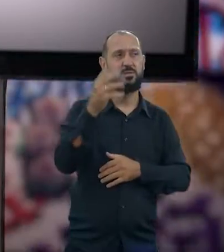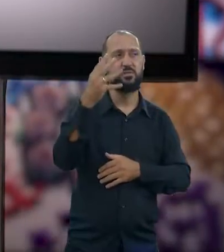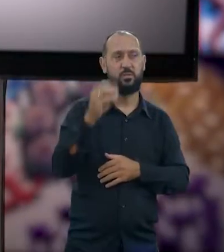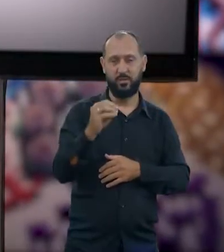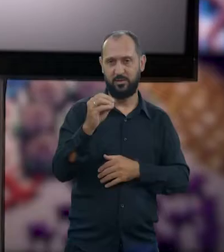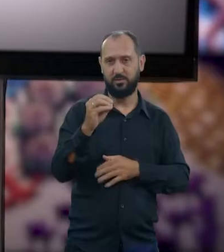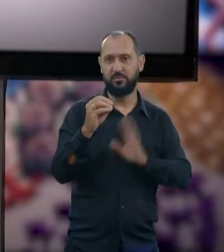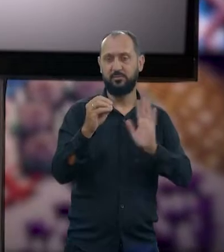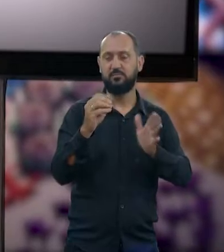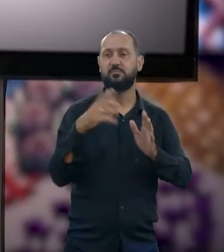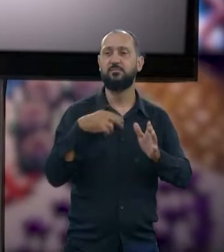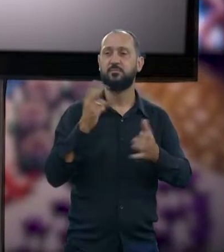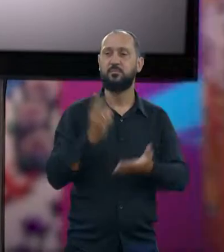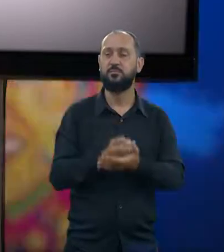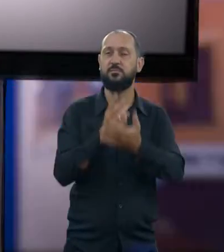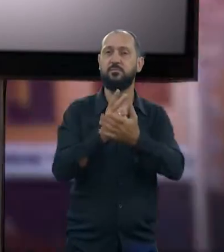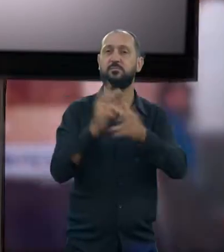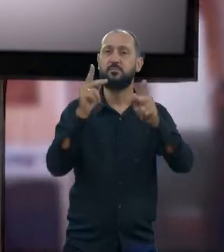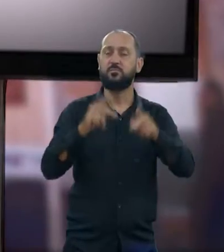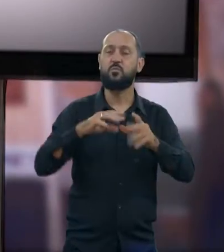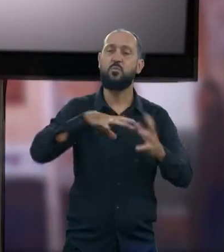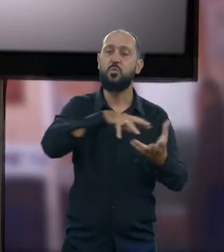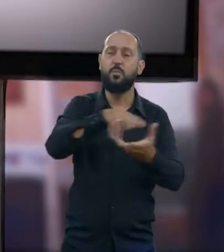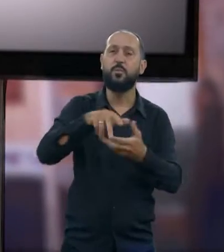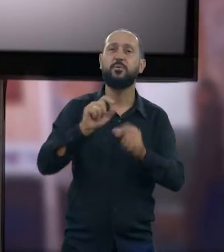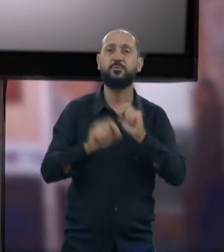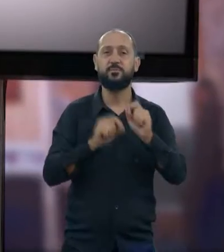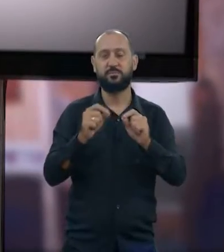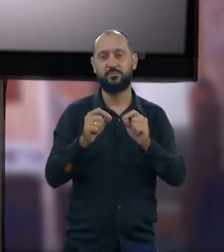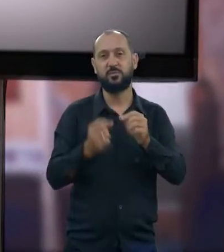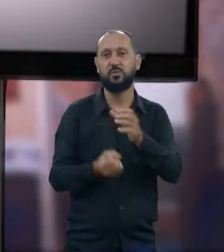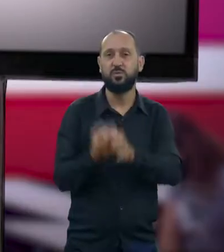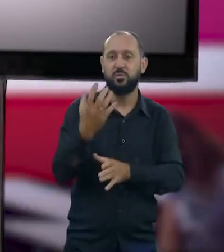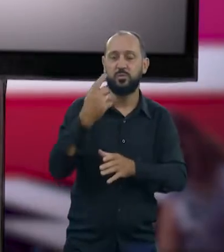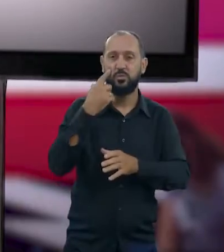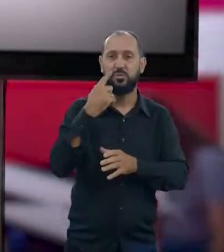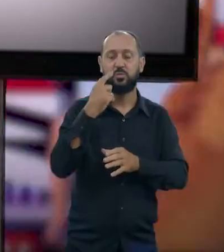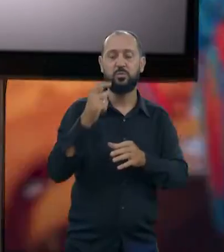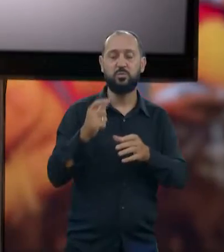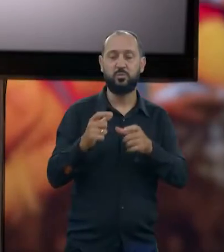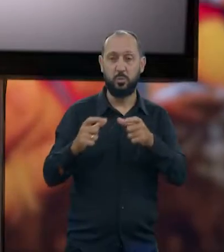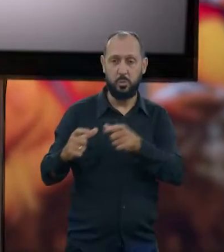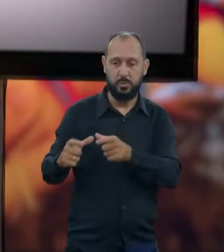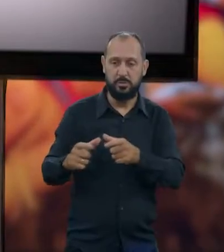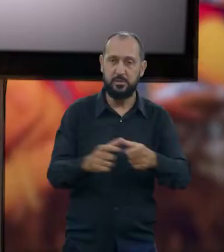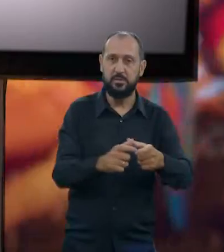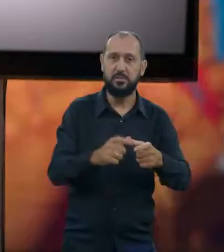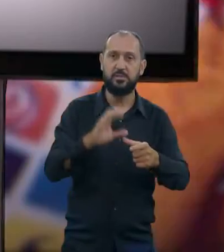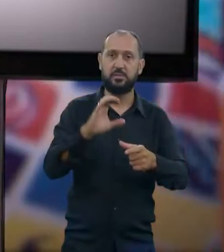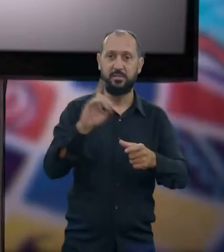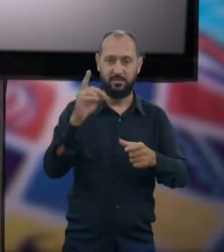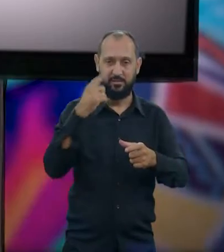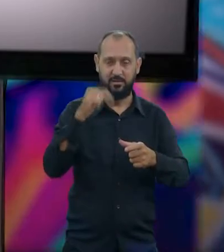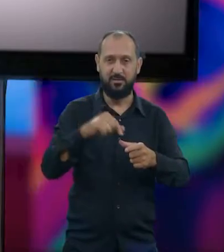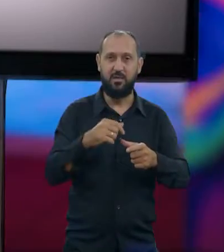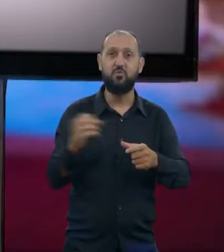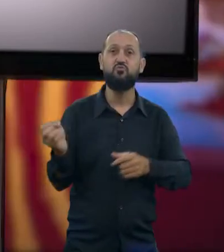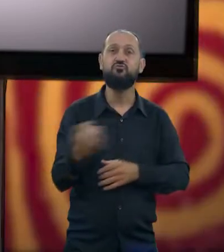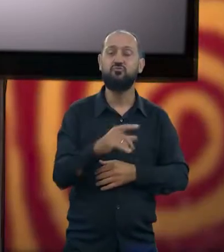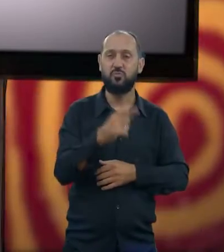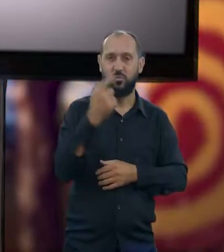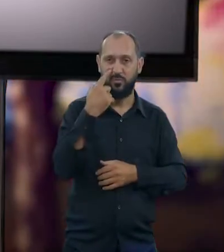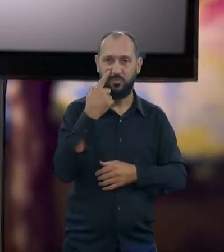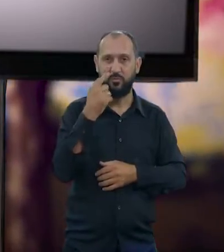de 1940, permanecendo popular em todo o mundo até o surgimento do CD e outras mídias